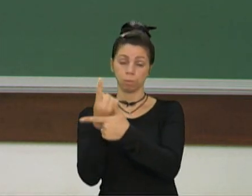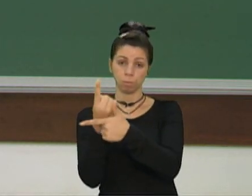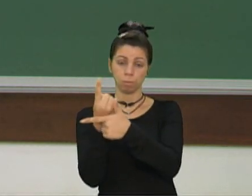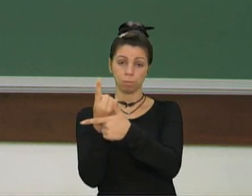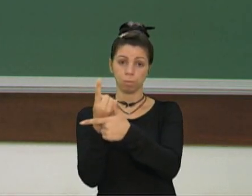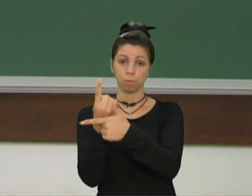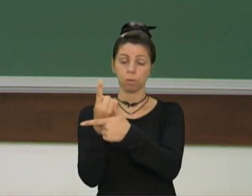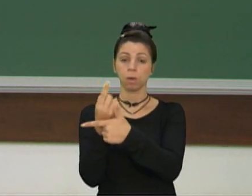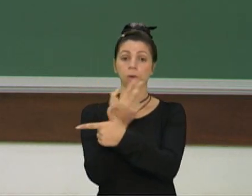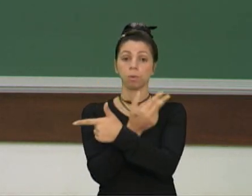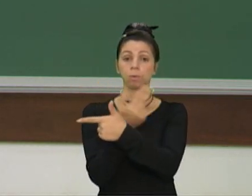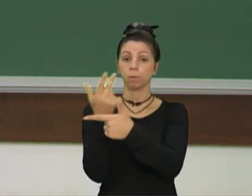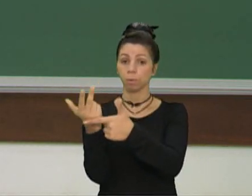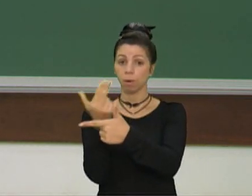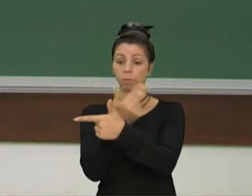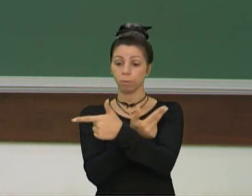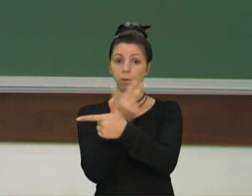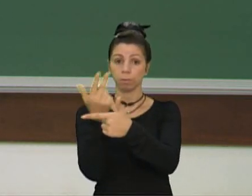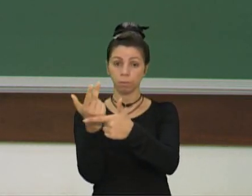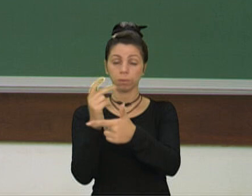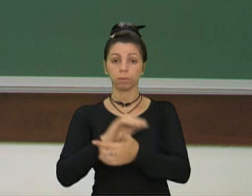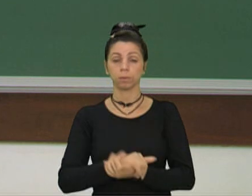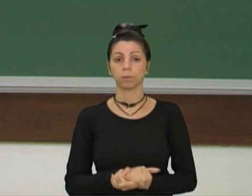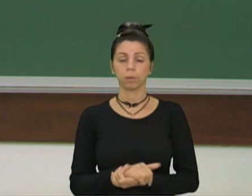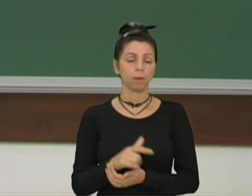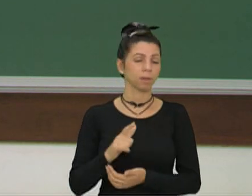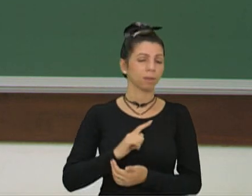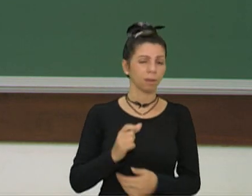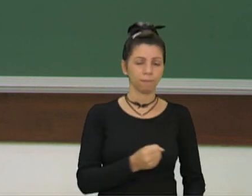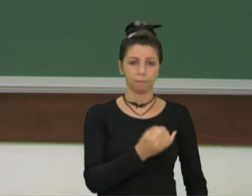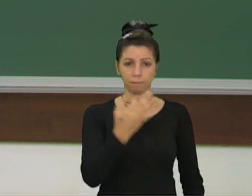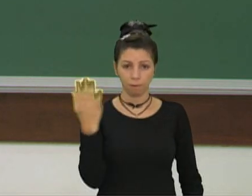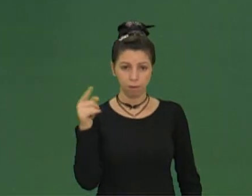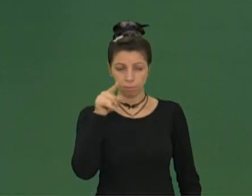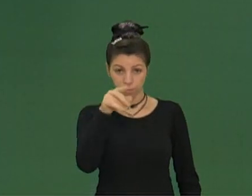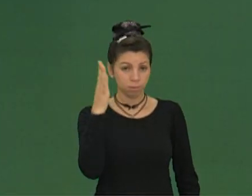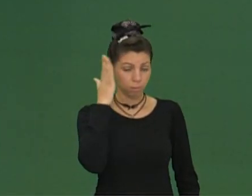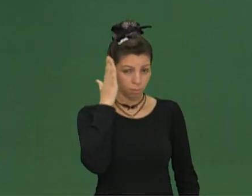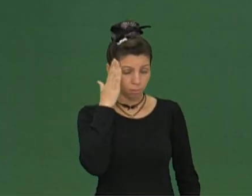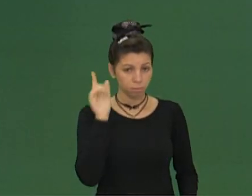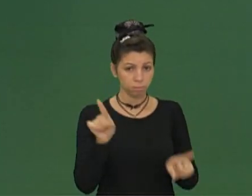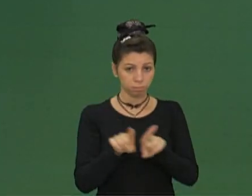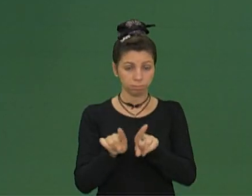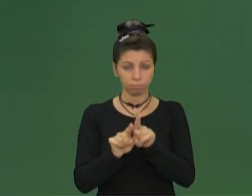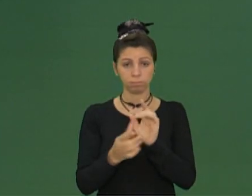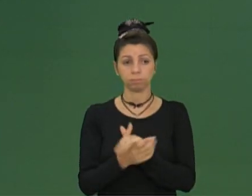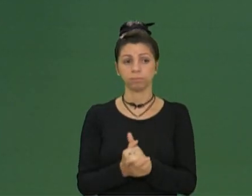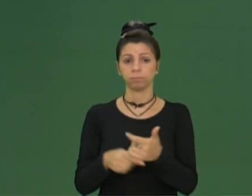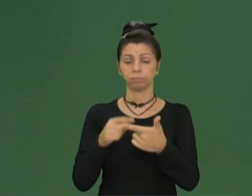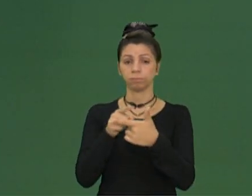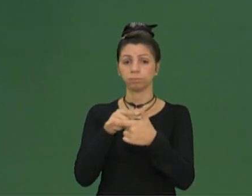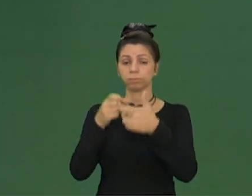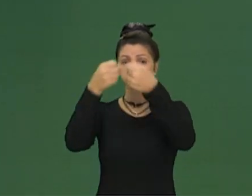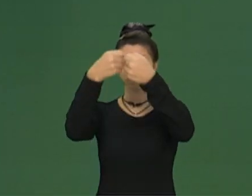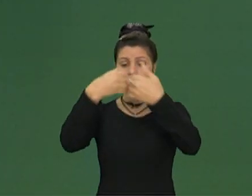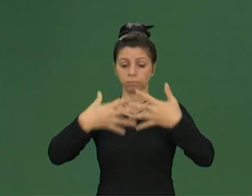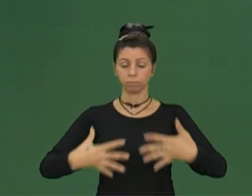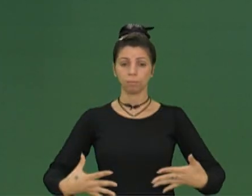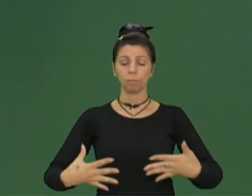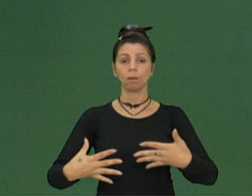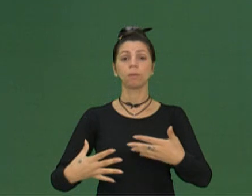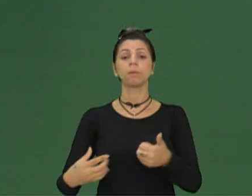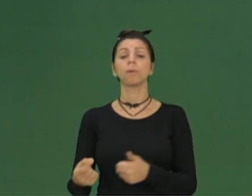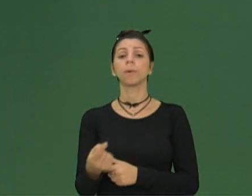ele mesmo, certo? Tem vários números primos e vocês já conhecem também. Então, para começar aqui a minha fatoração, eu começo pelo primeiro